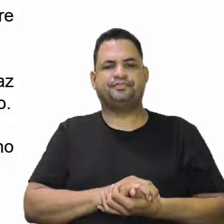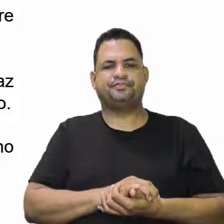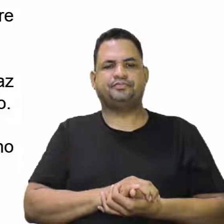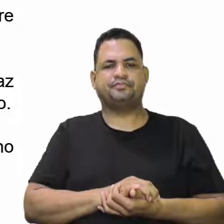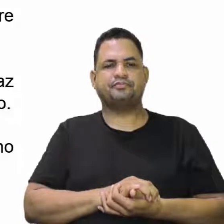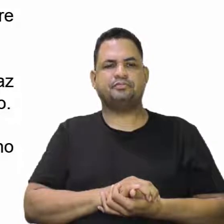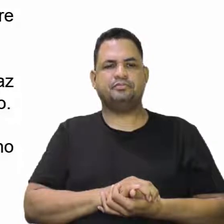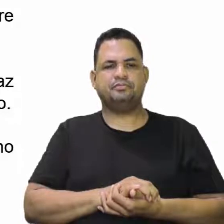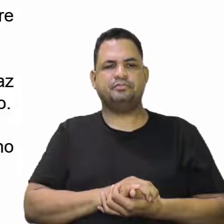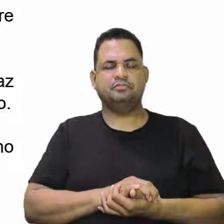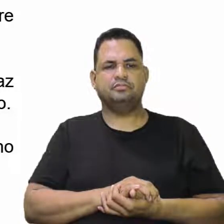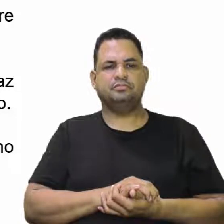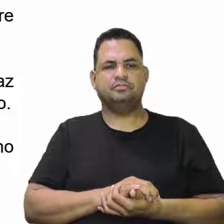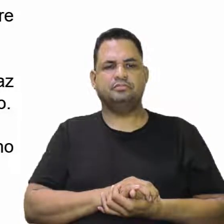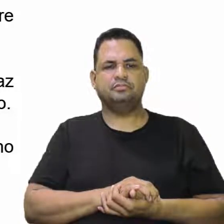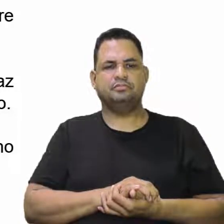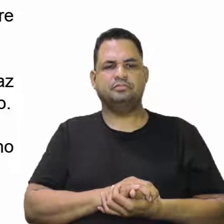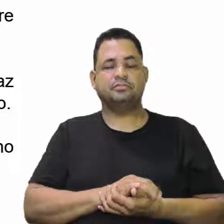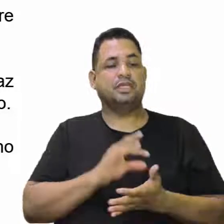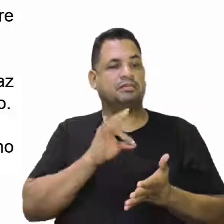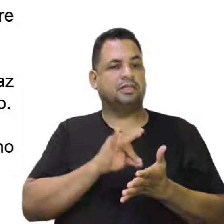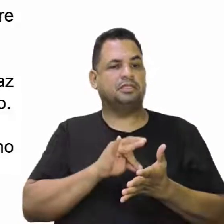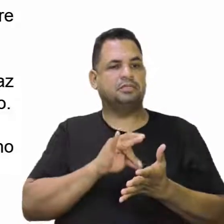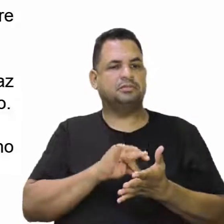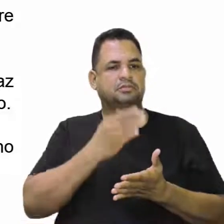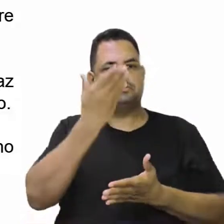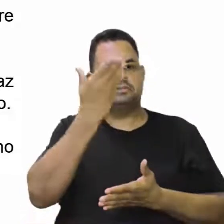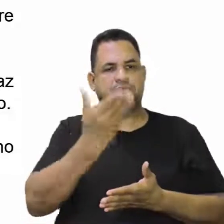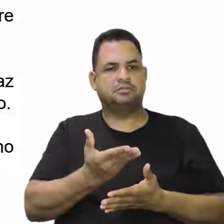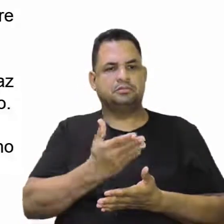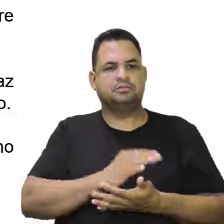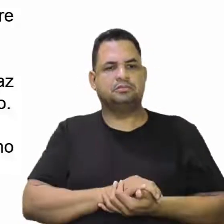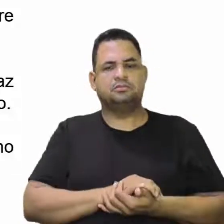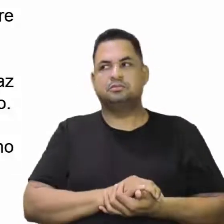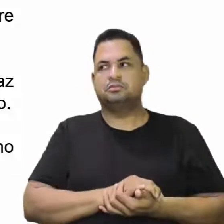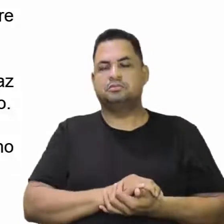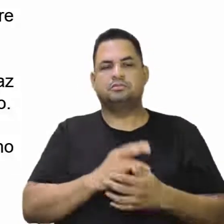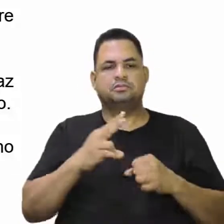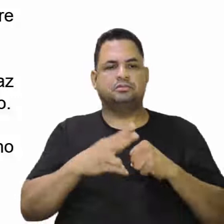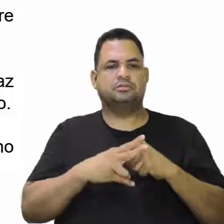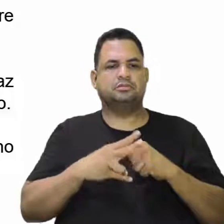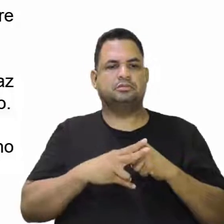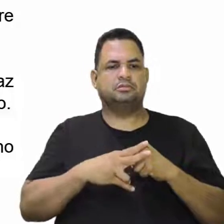para pacificação? Verdadeiro. Verdadeiro. El verbo